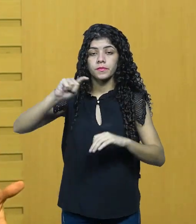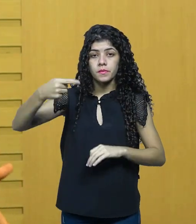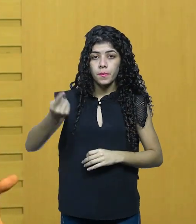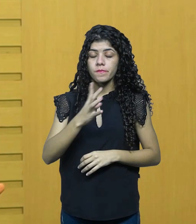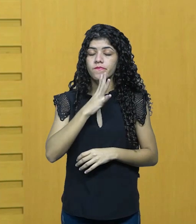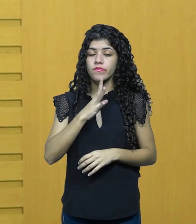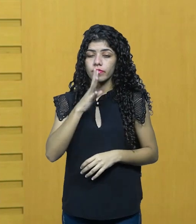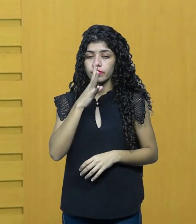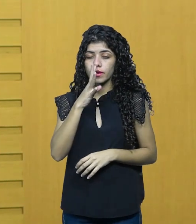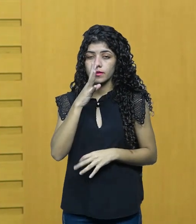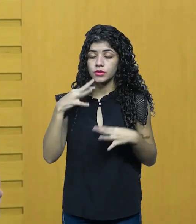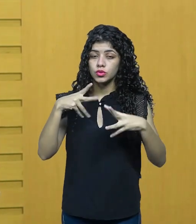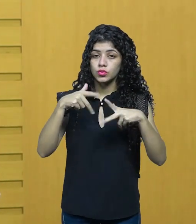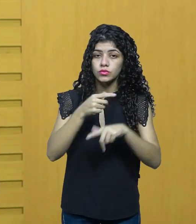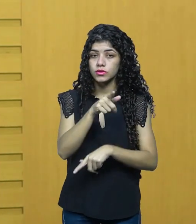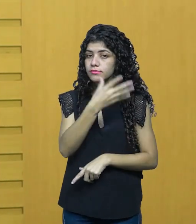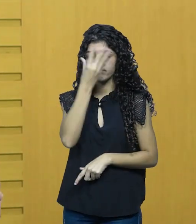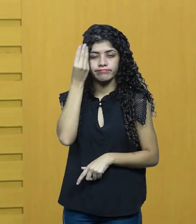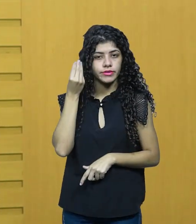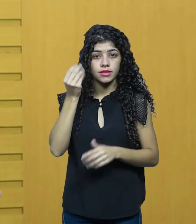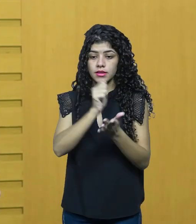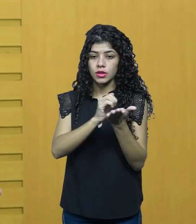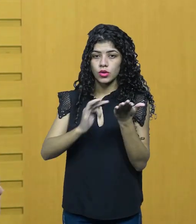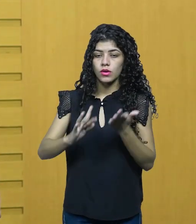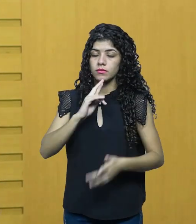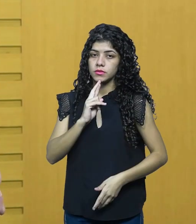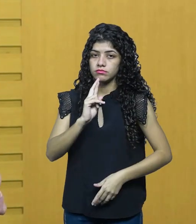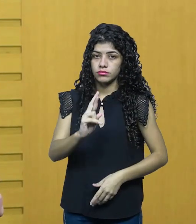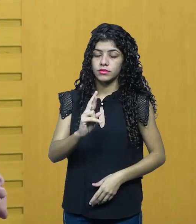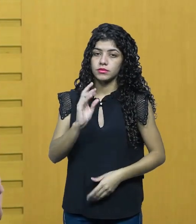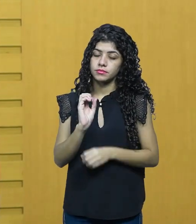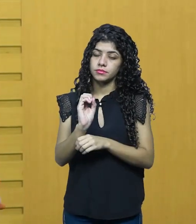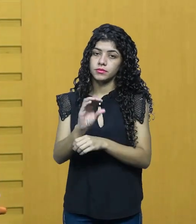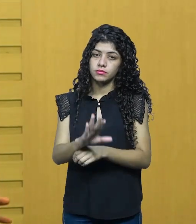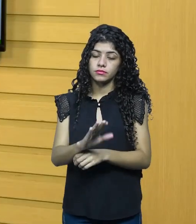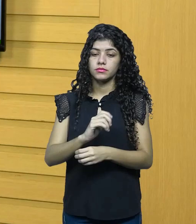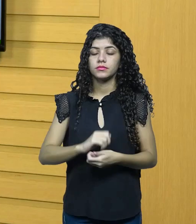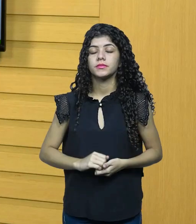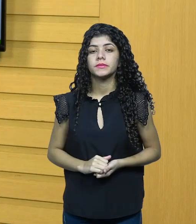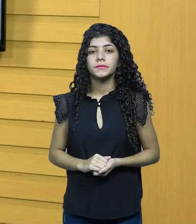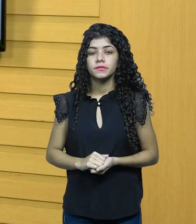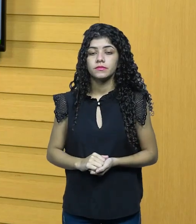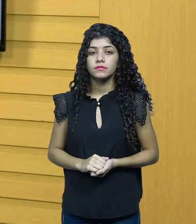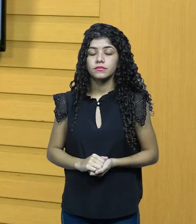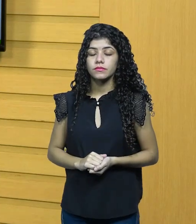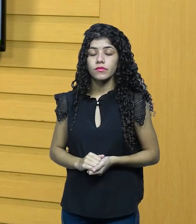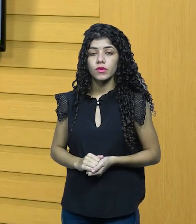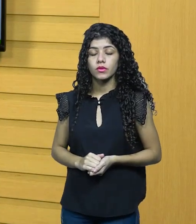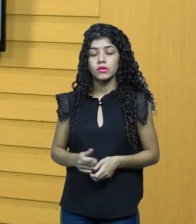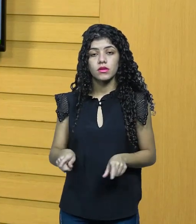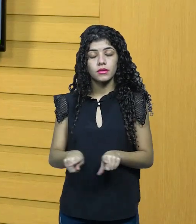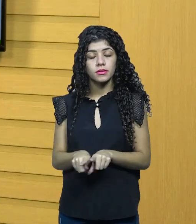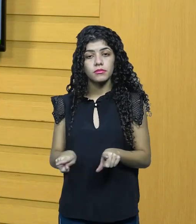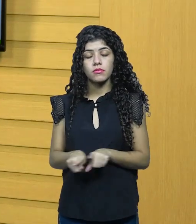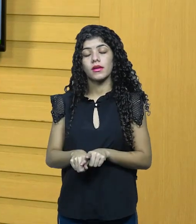de assistir todo o conteúdo, não se esqueça de responder as atividades postadas lá na plataforma. Qualquer